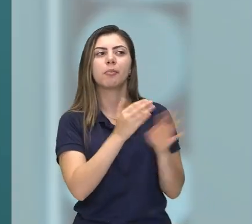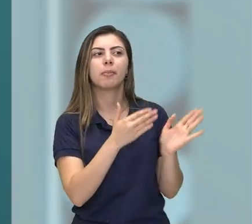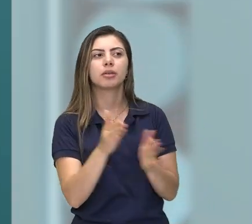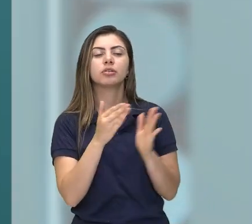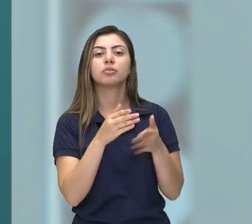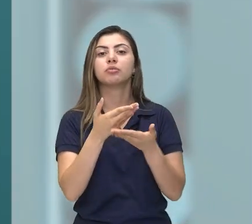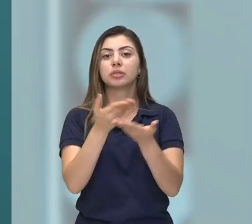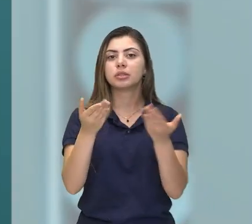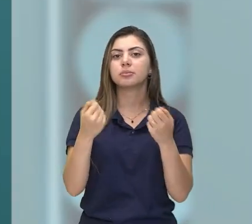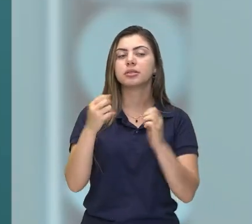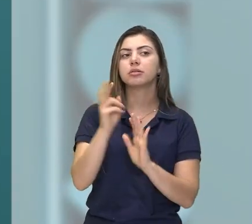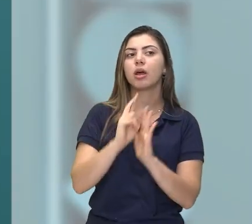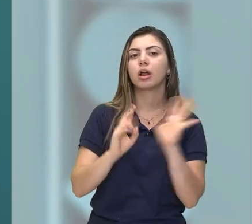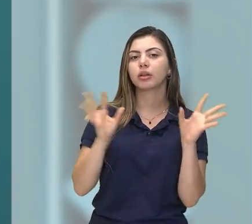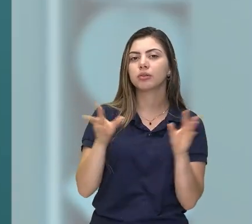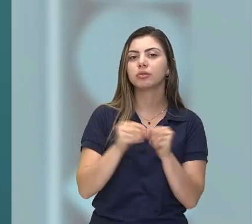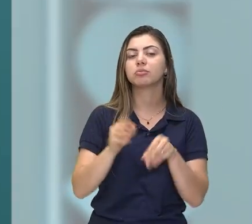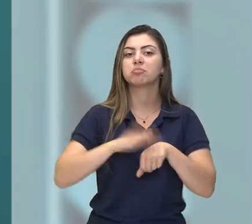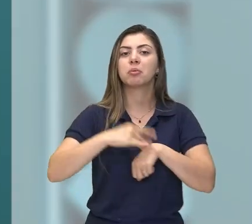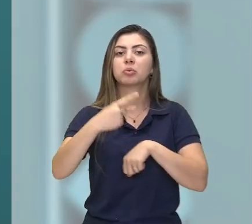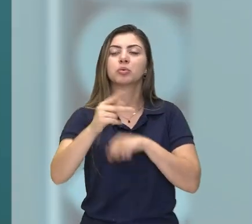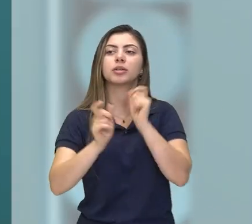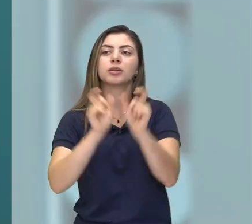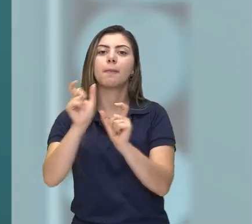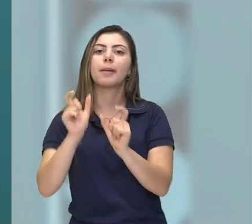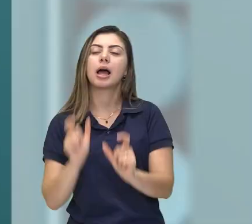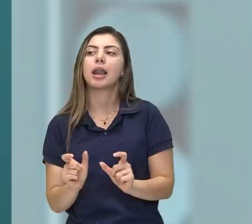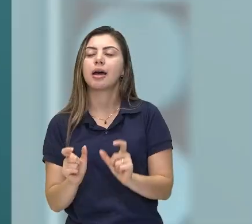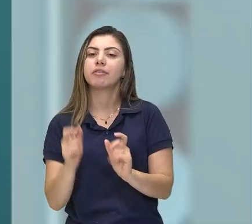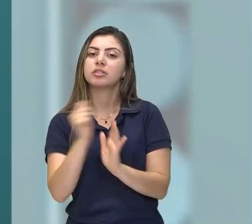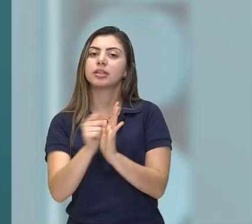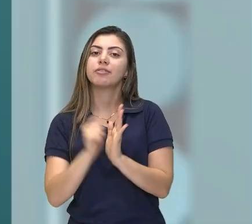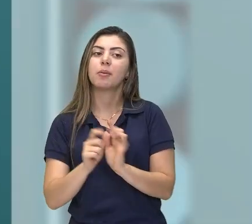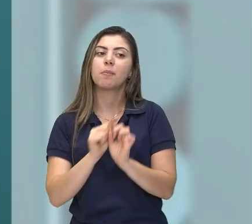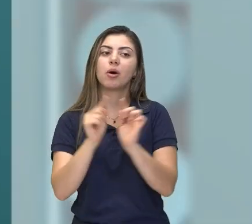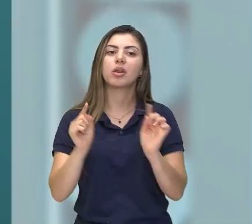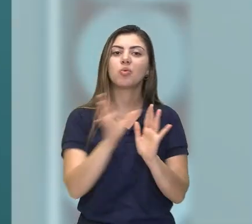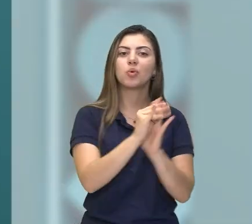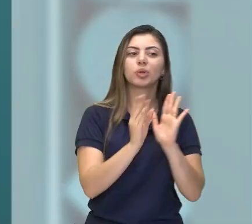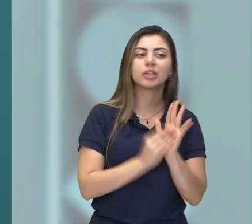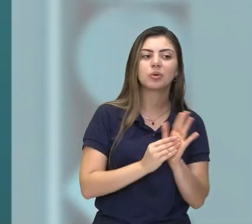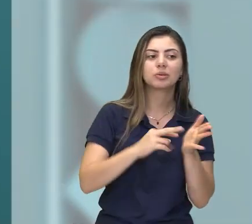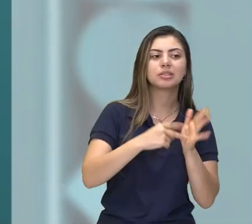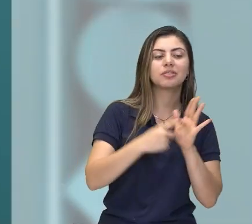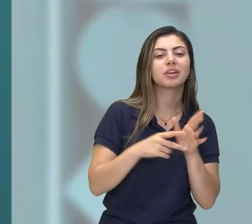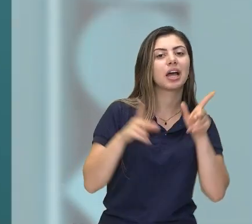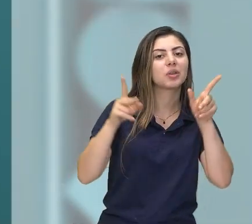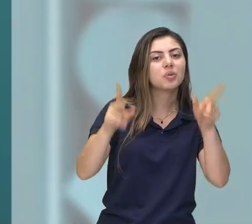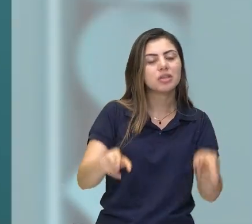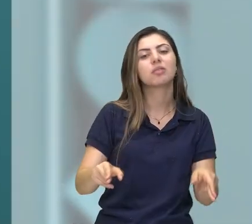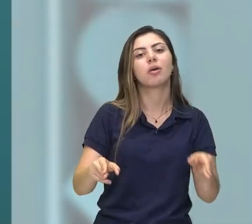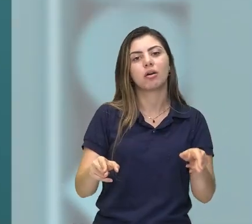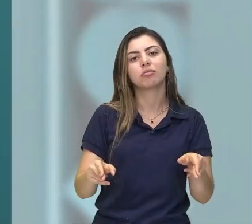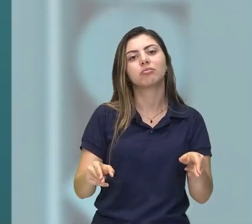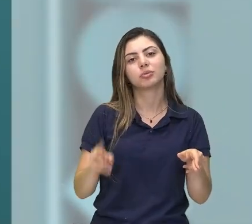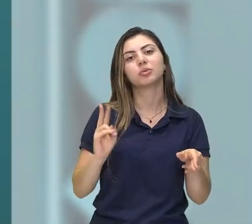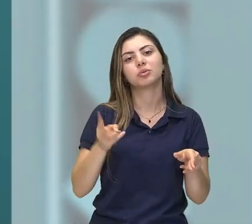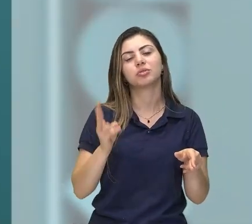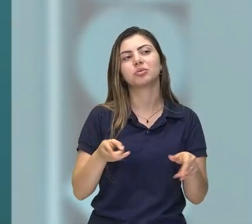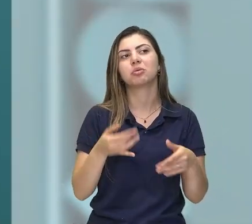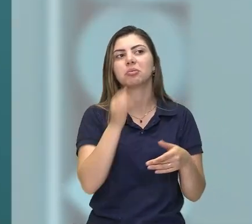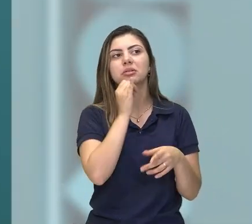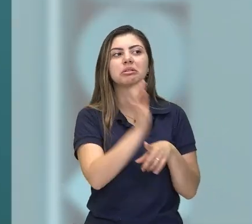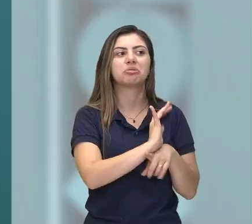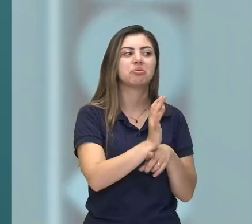vai escrever com suas palavras, mantendo a ideia original, mantendo o sentido original que vocês viram ali no filme